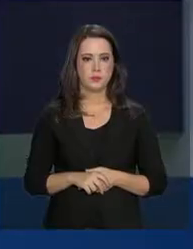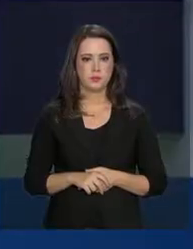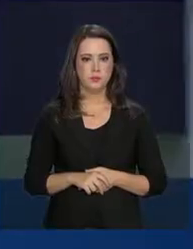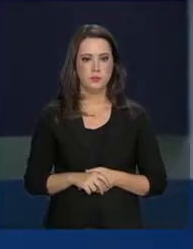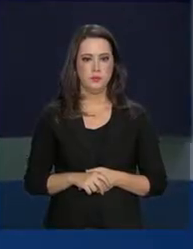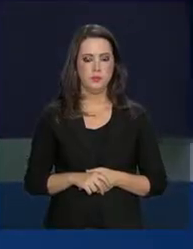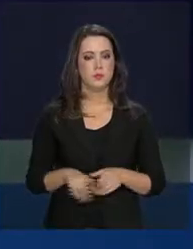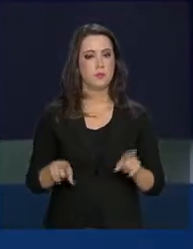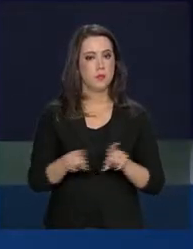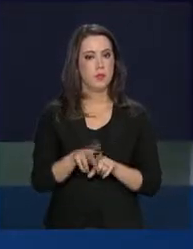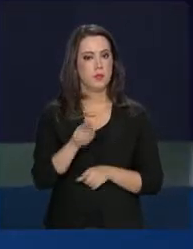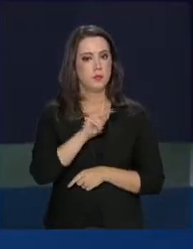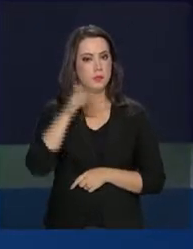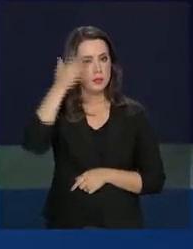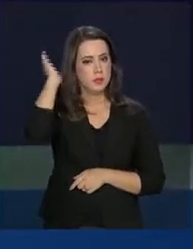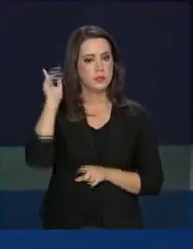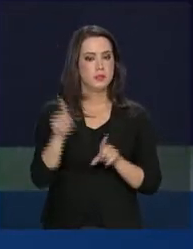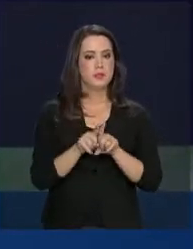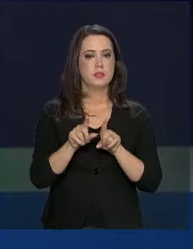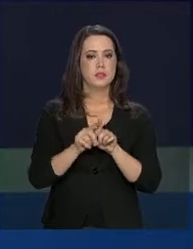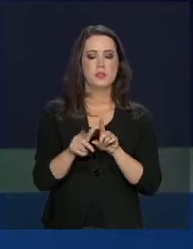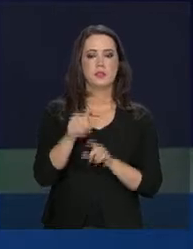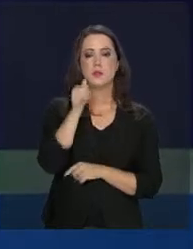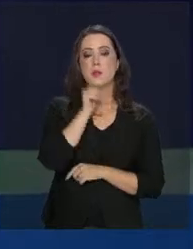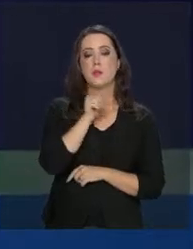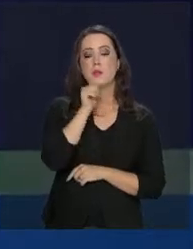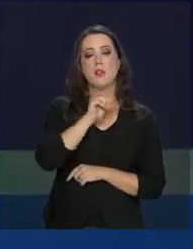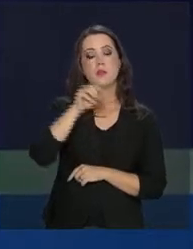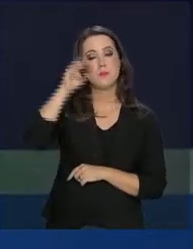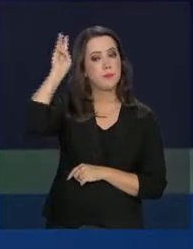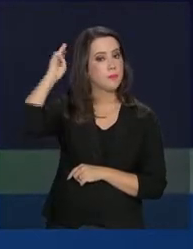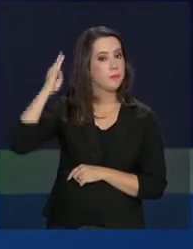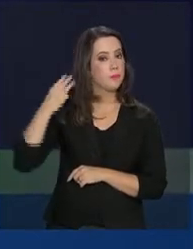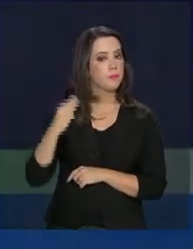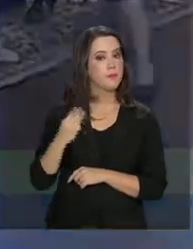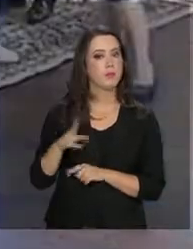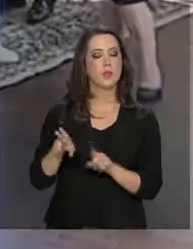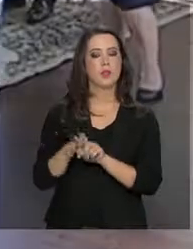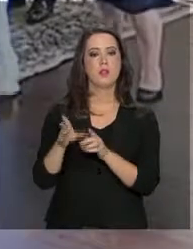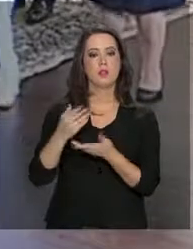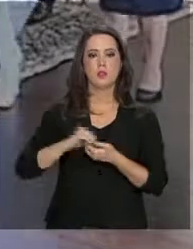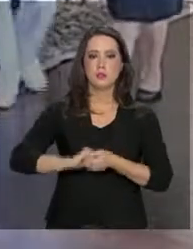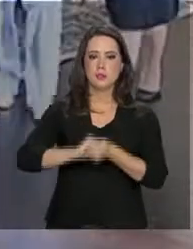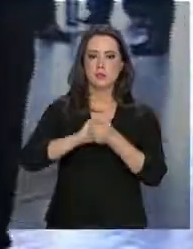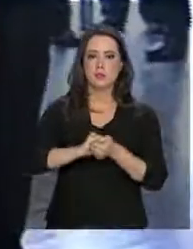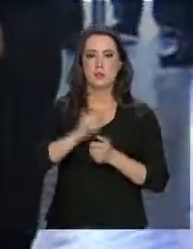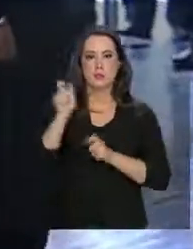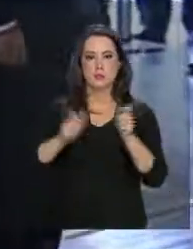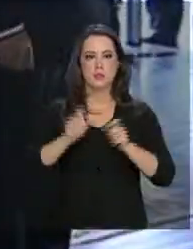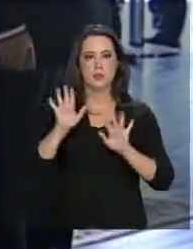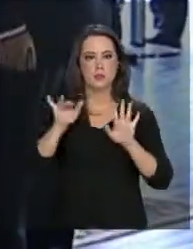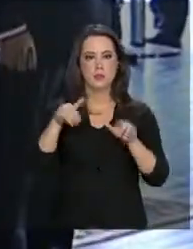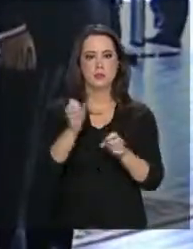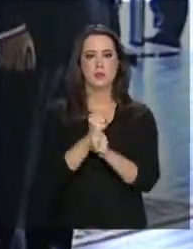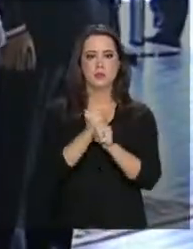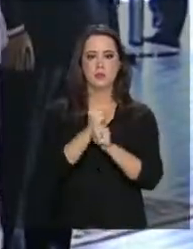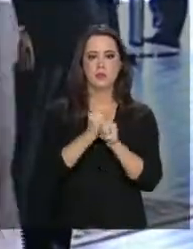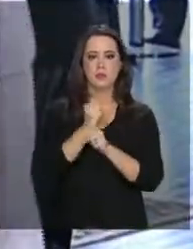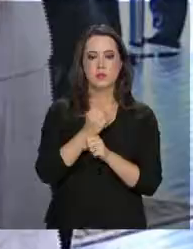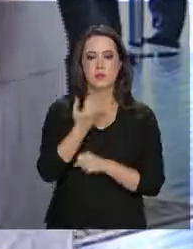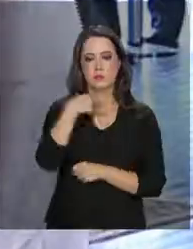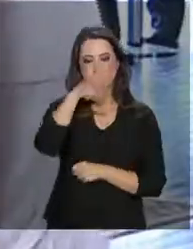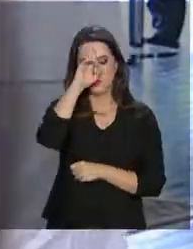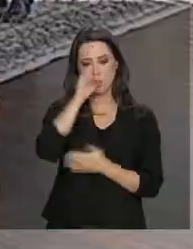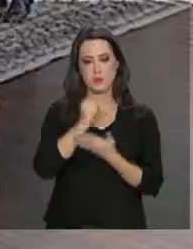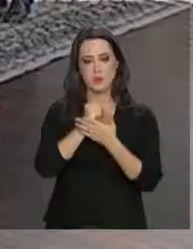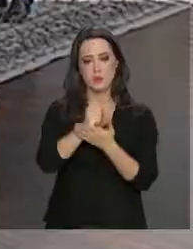o presidente michel temer ea primeira dama marcela temer receberam cumprimentos de fim de ano em um almoço oferecido